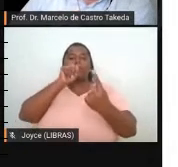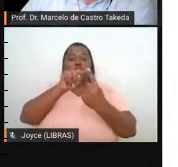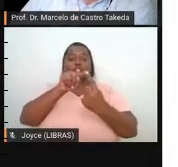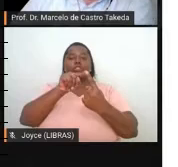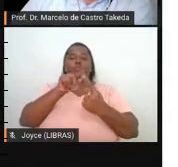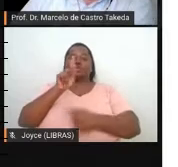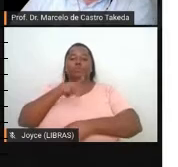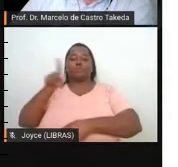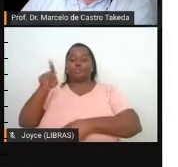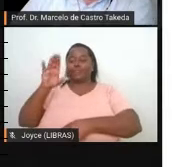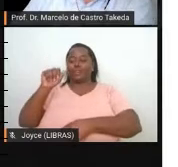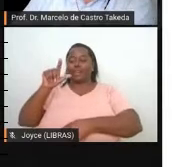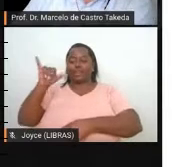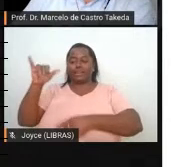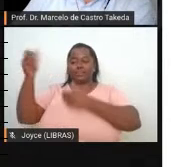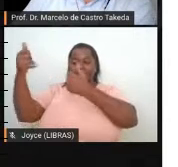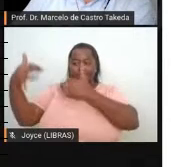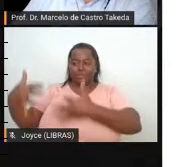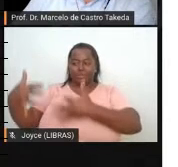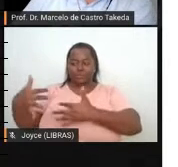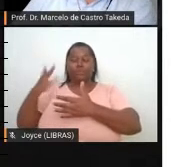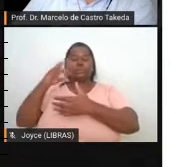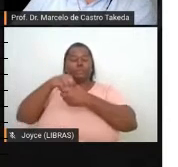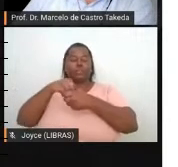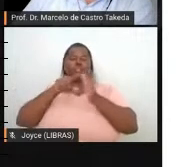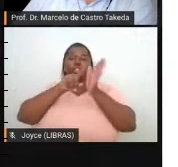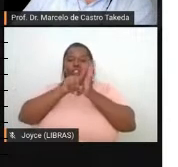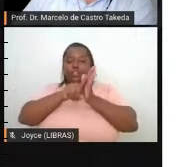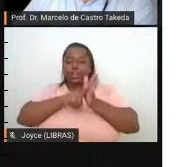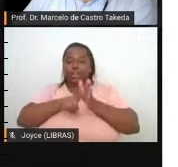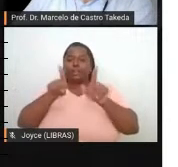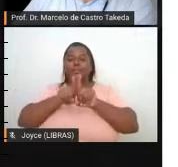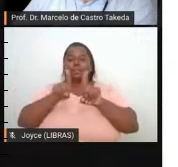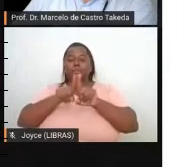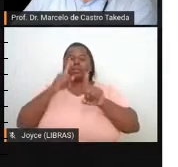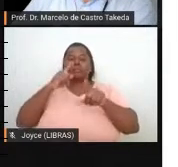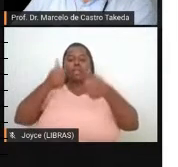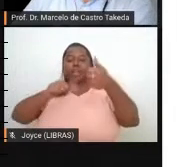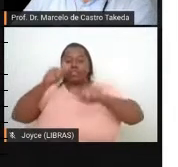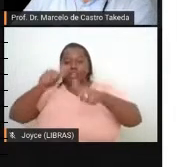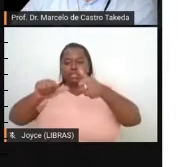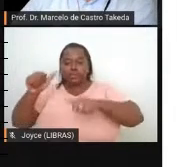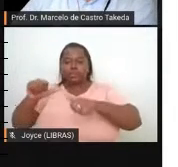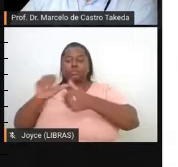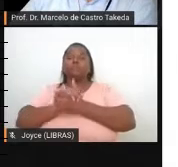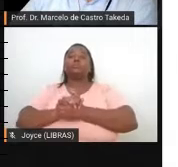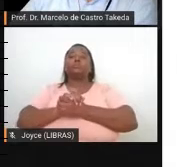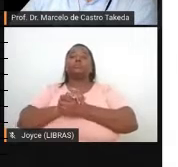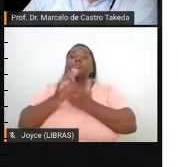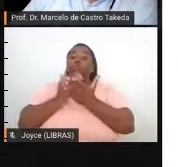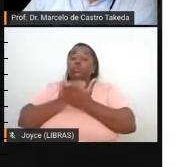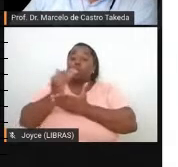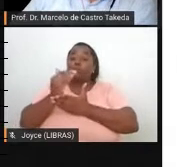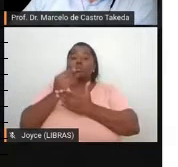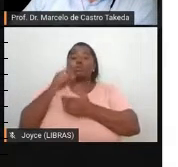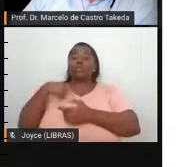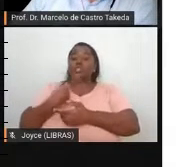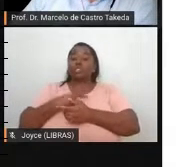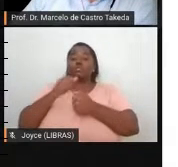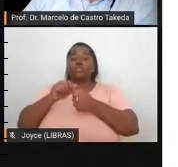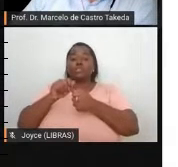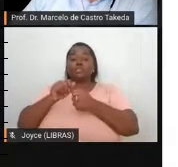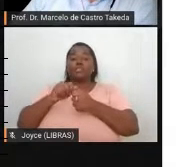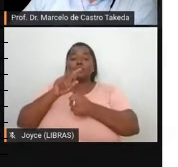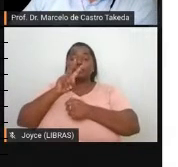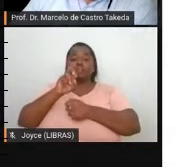Kari citou nesses questionários e nessas avaliações. Inicialmente a gente ia fazer a versão que estava implantada, mas nós